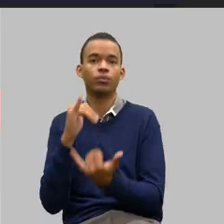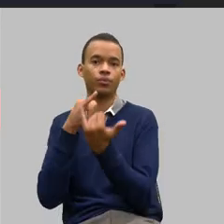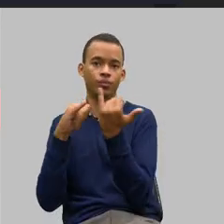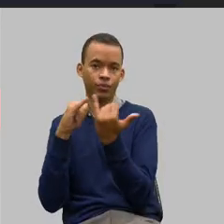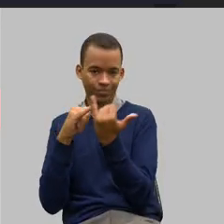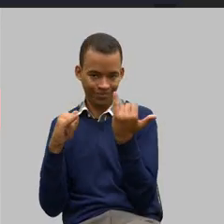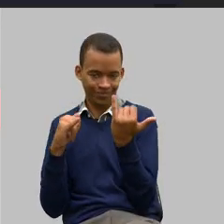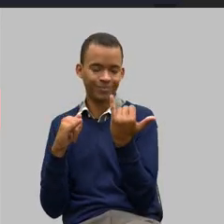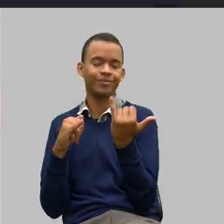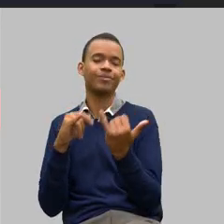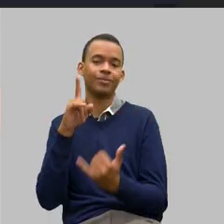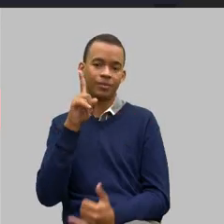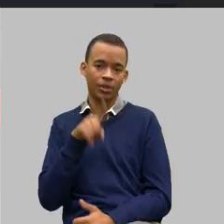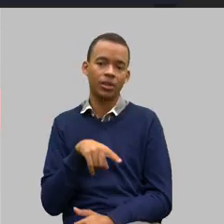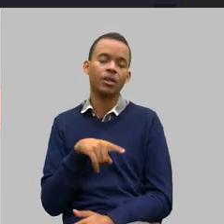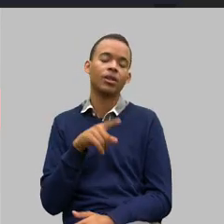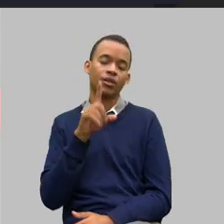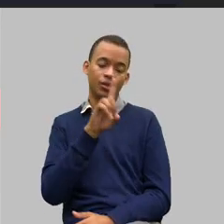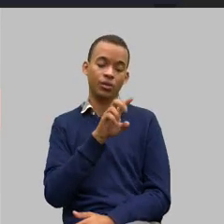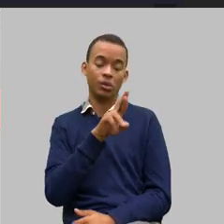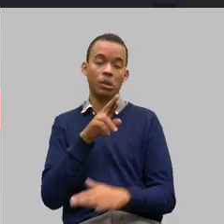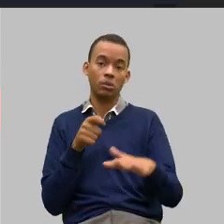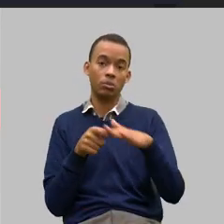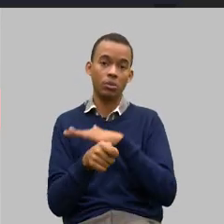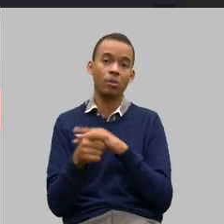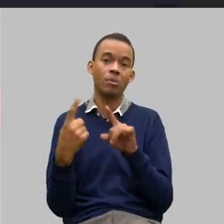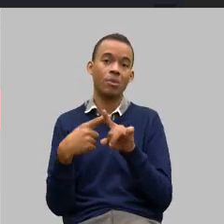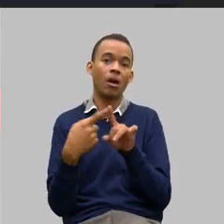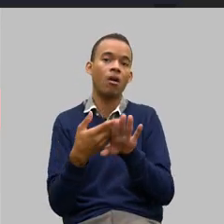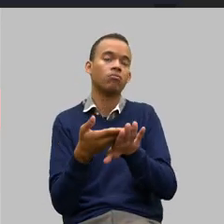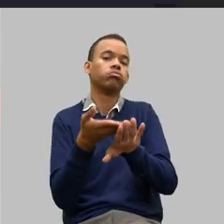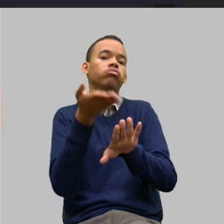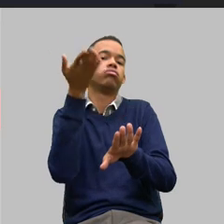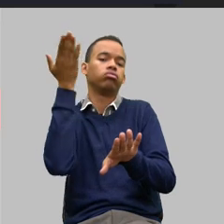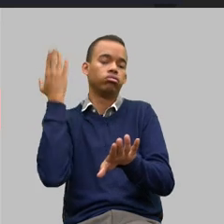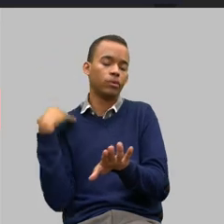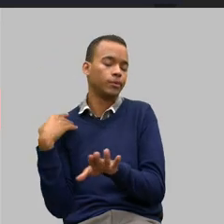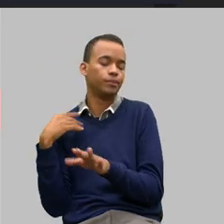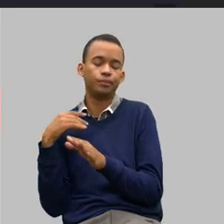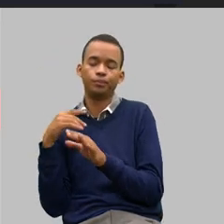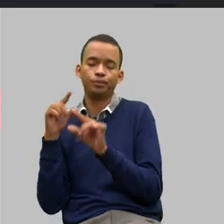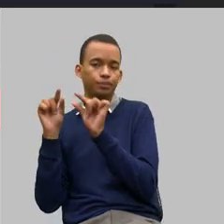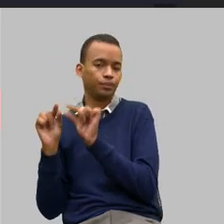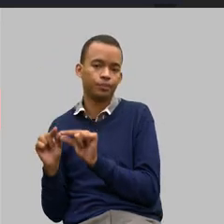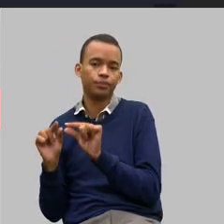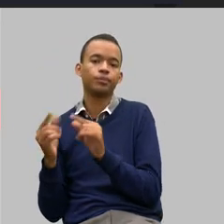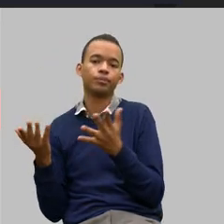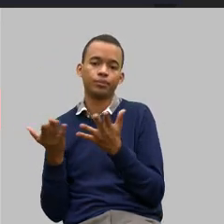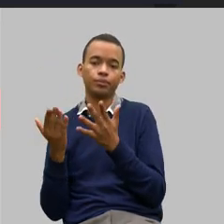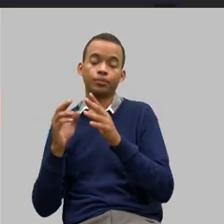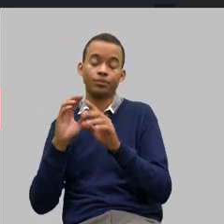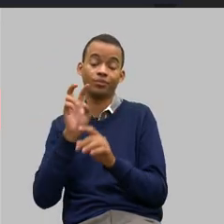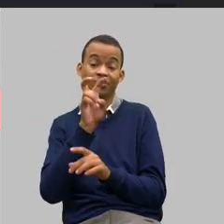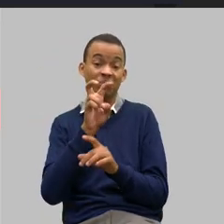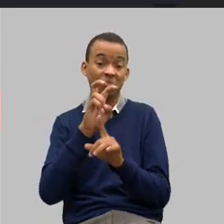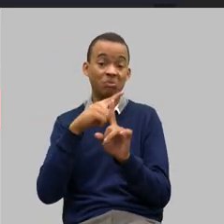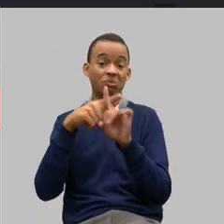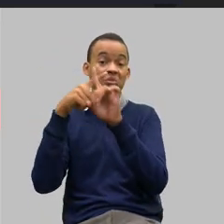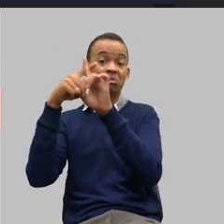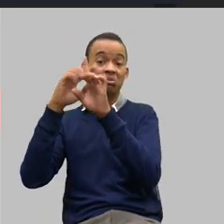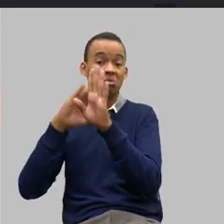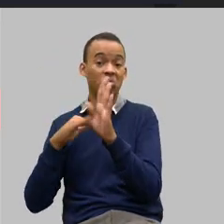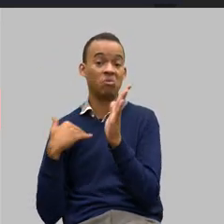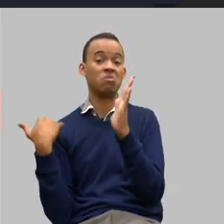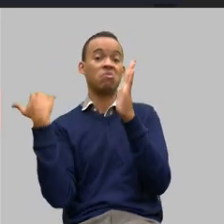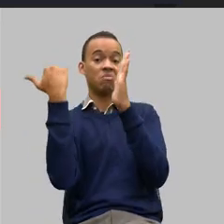Então cinco vezes mais do que o Dr executou na média na última década e o retrato que tá na tela ele mostra essa retomada né